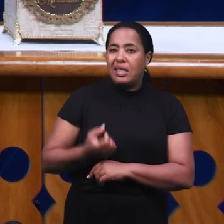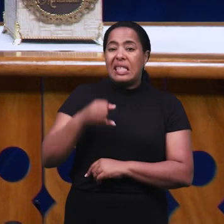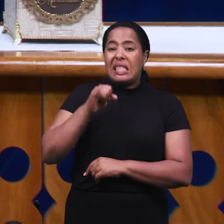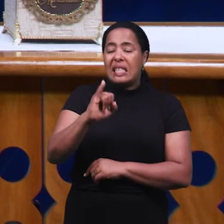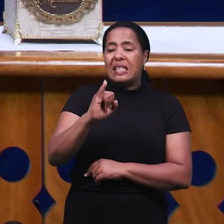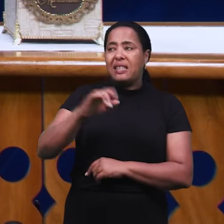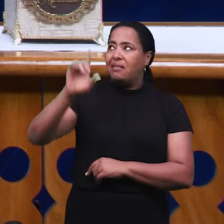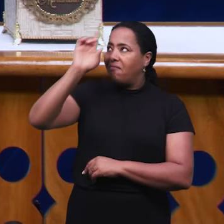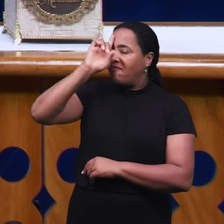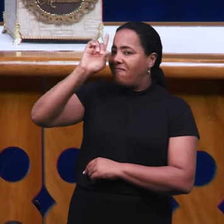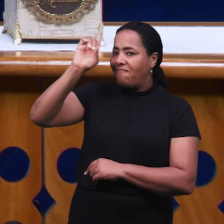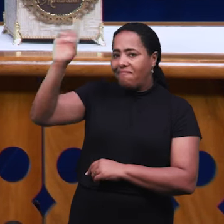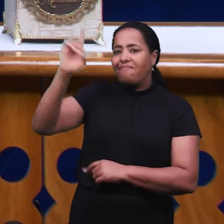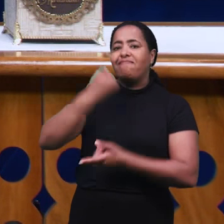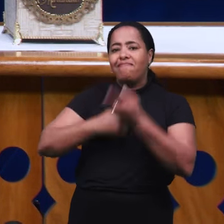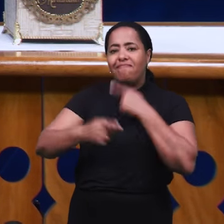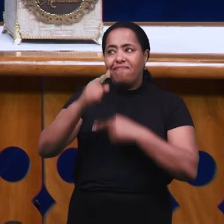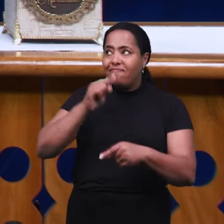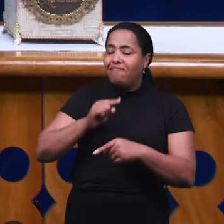aquilo para a sua vida.